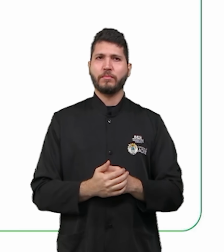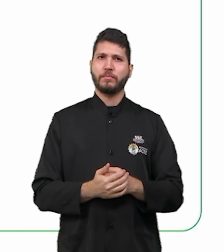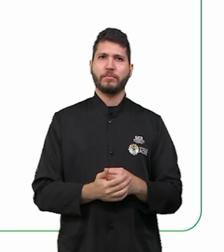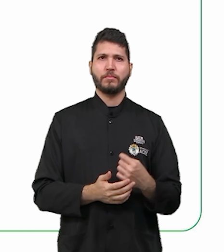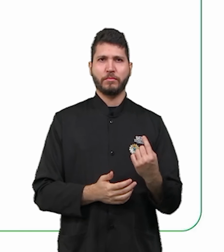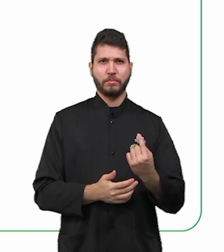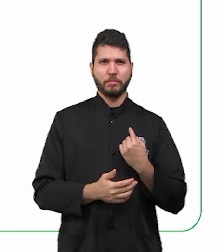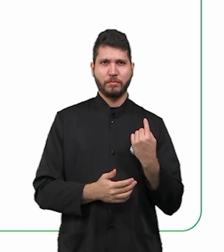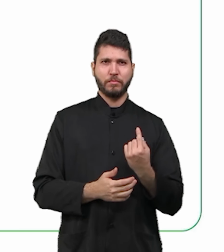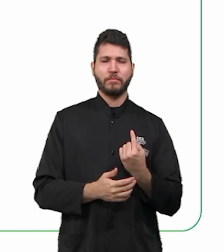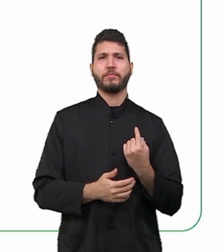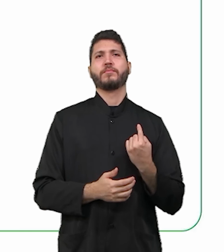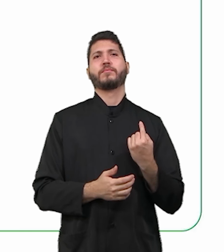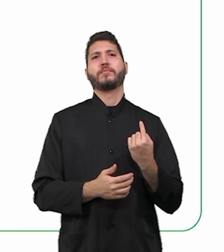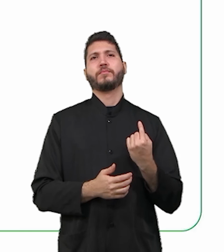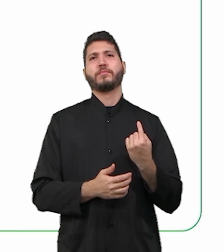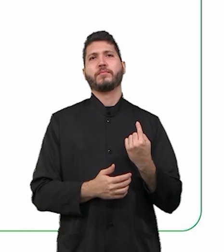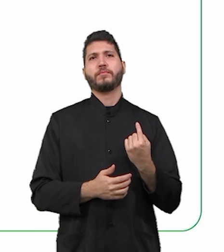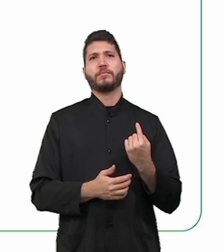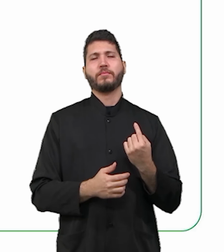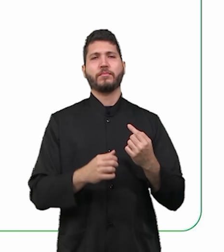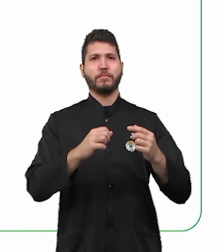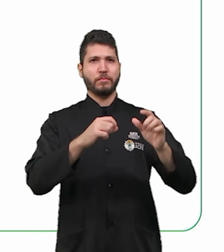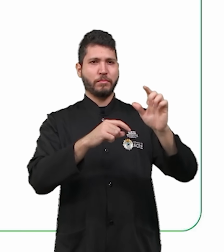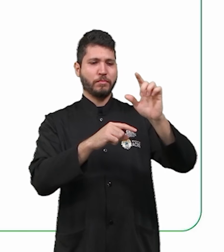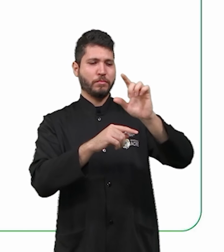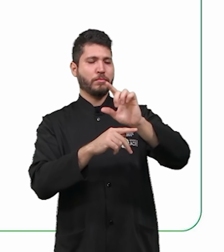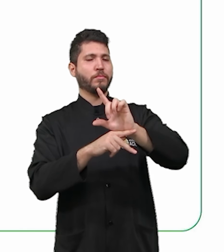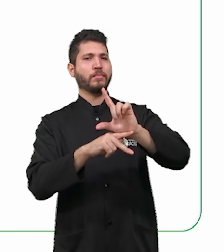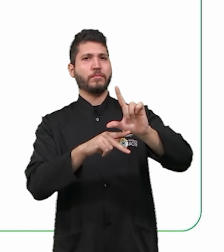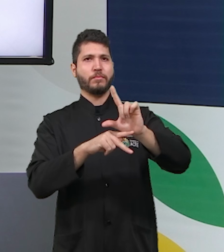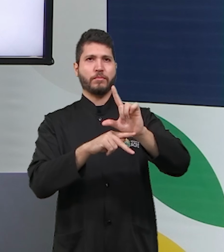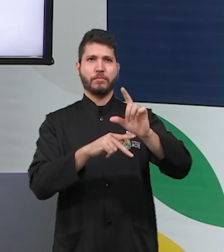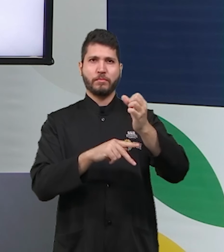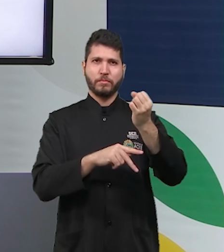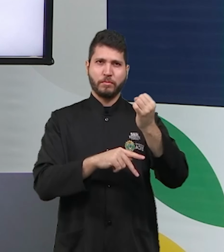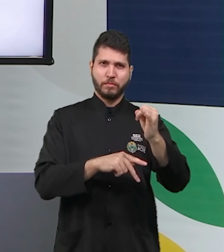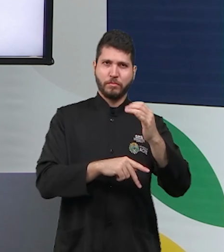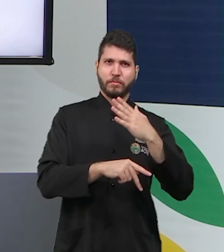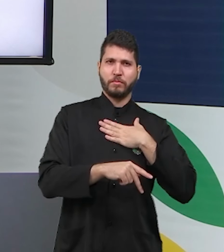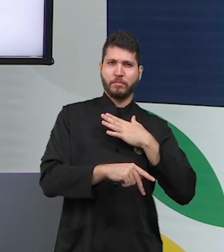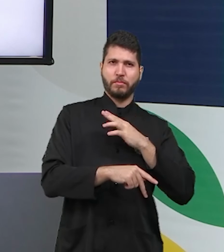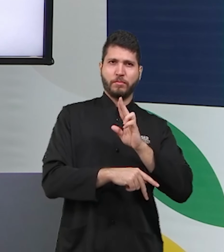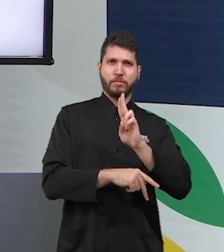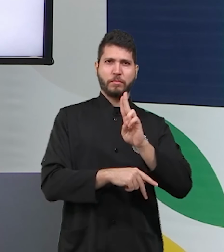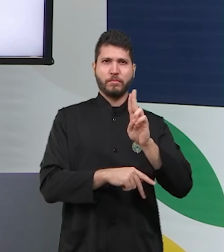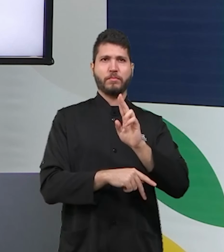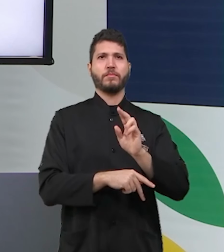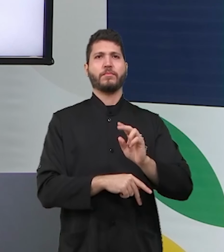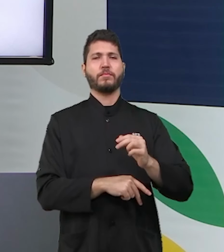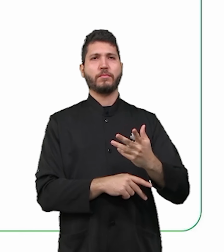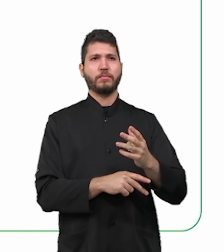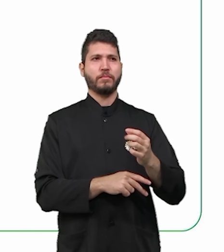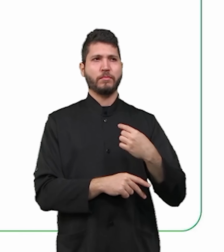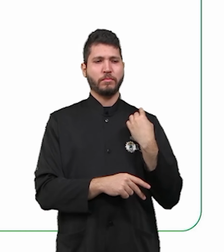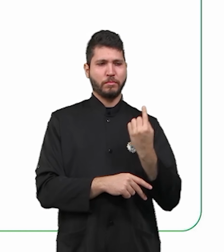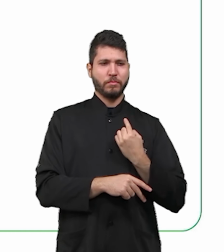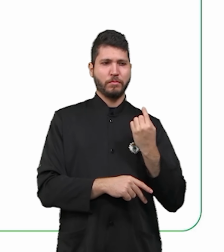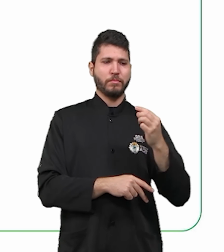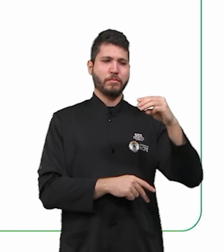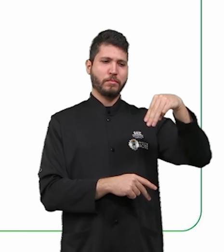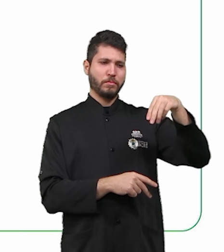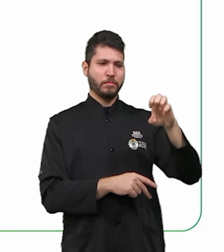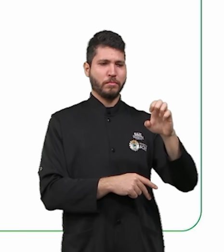na forma no plural, porque se o meu nome, aquilo que eu estiver gostando, estiver no singular, eu vou usar gusta. Então, por exemplo,